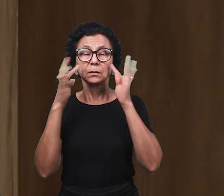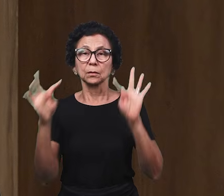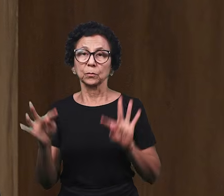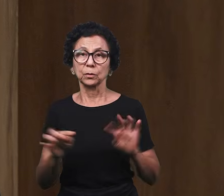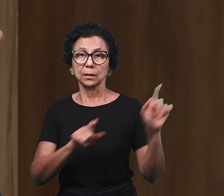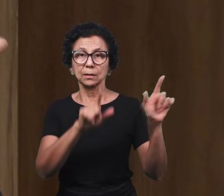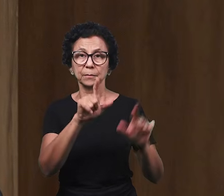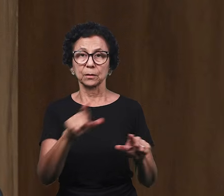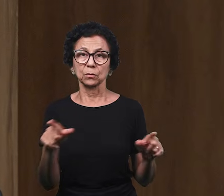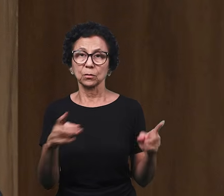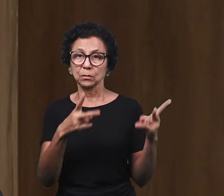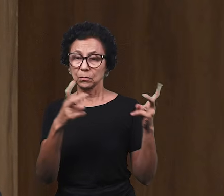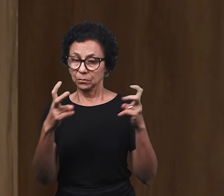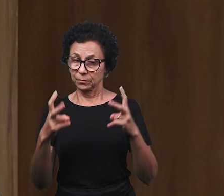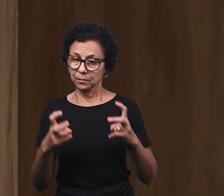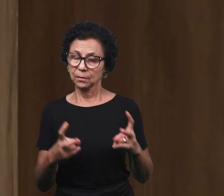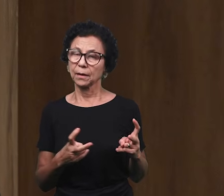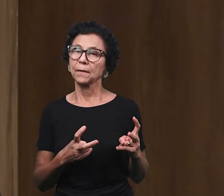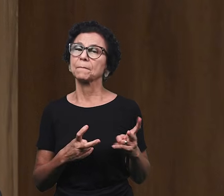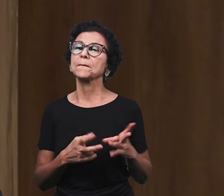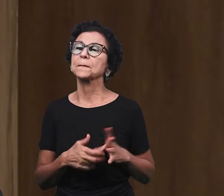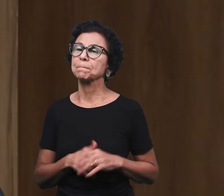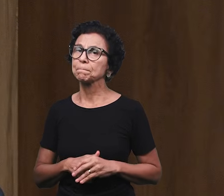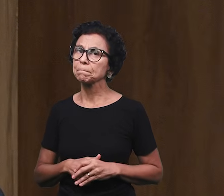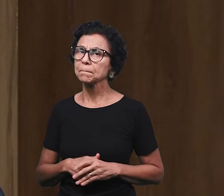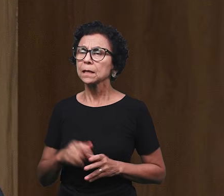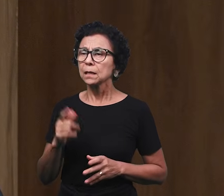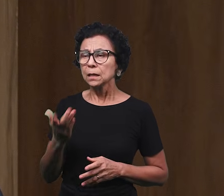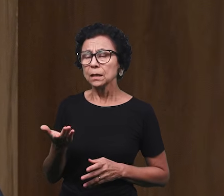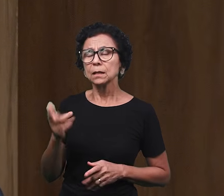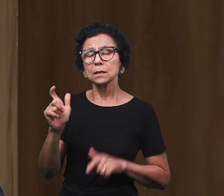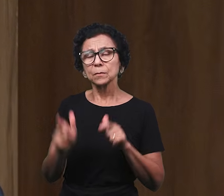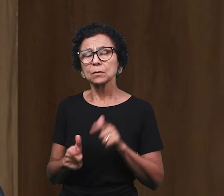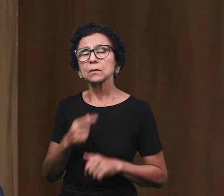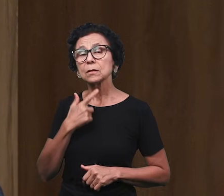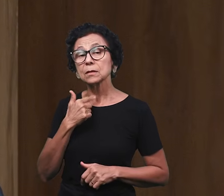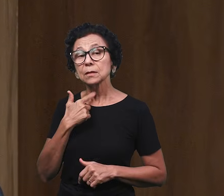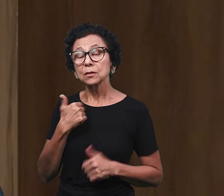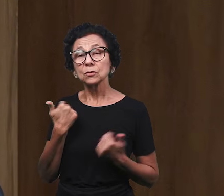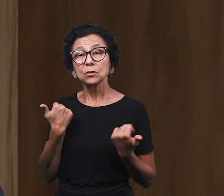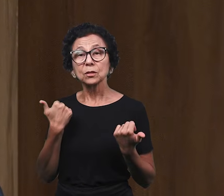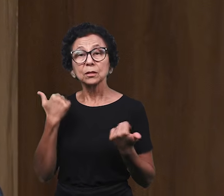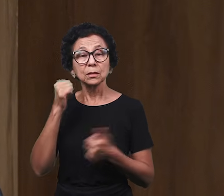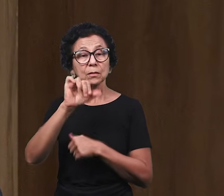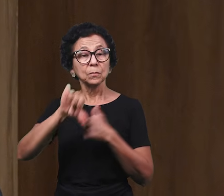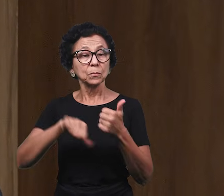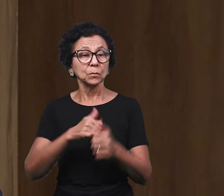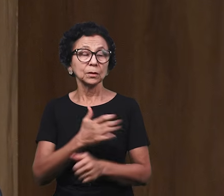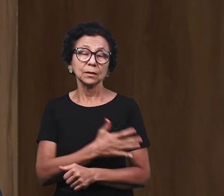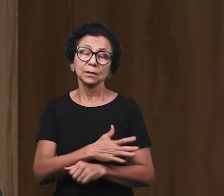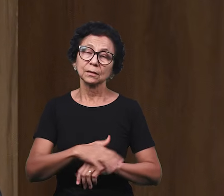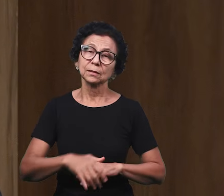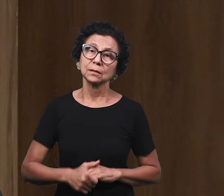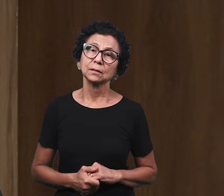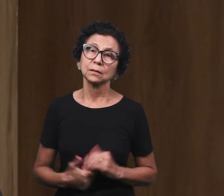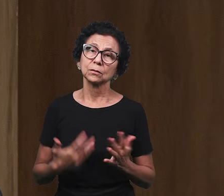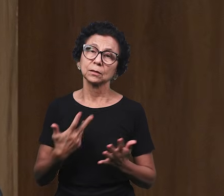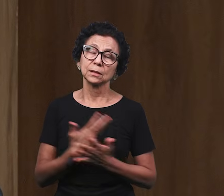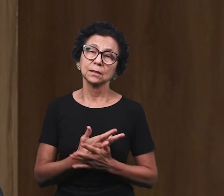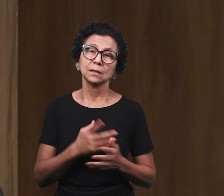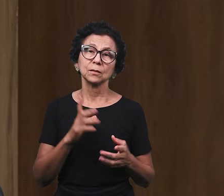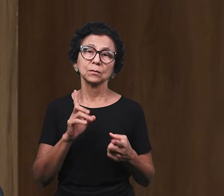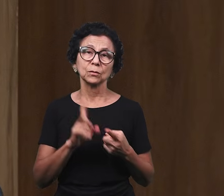E vai influenciar e mudar pessoas. Foi assim com José, foi assim com Daniel, foi assim com